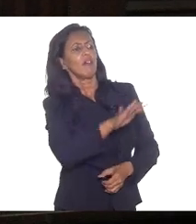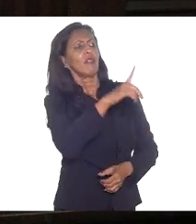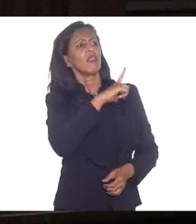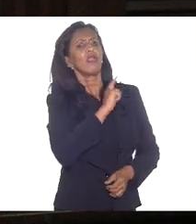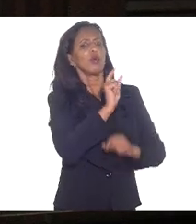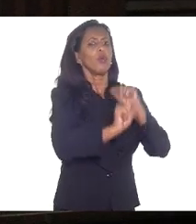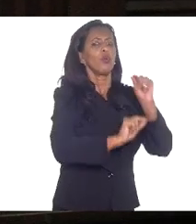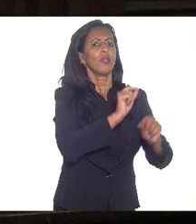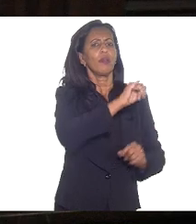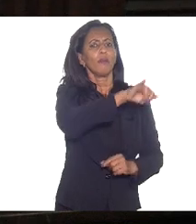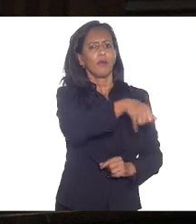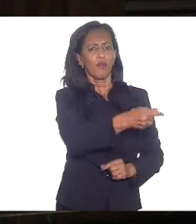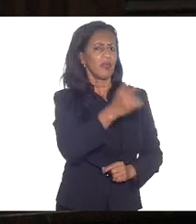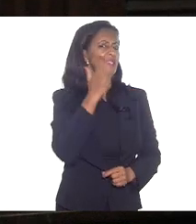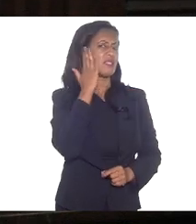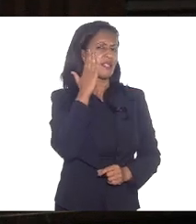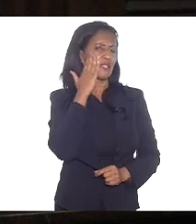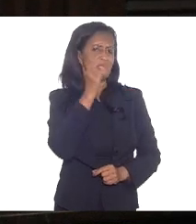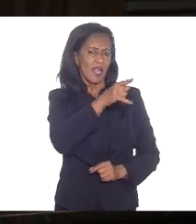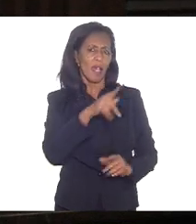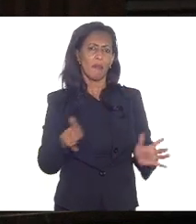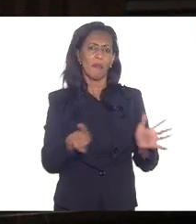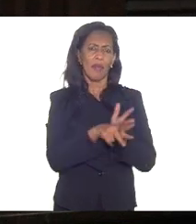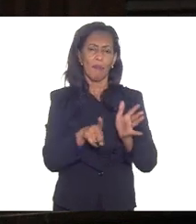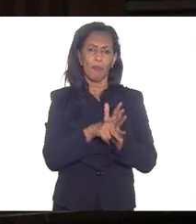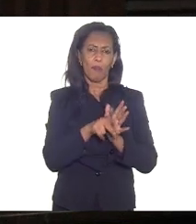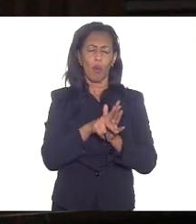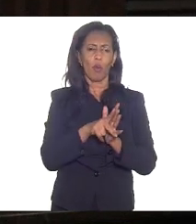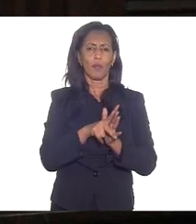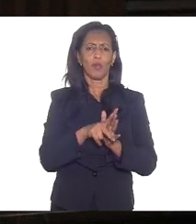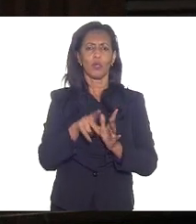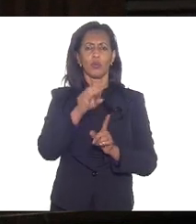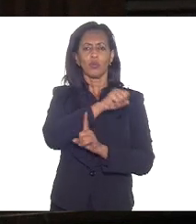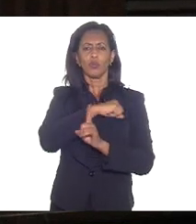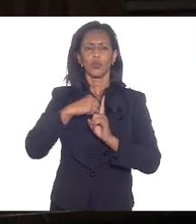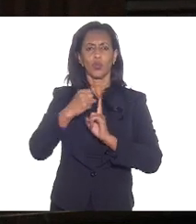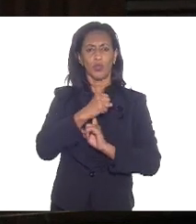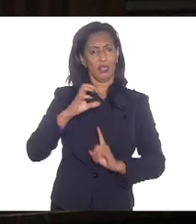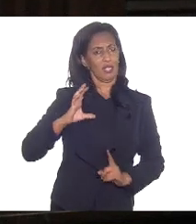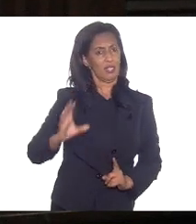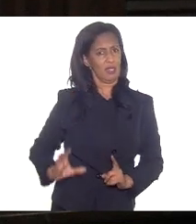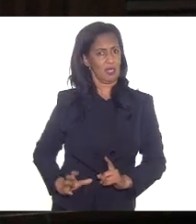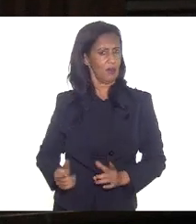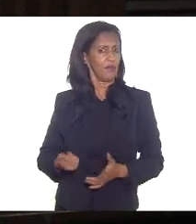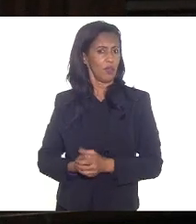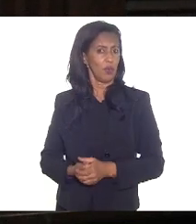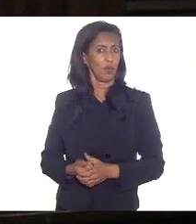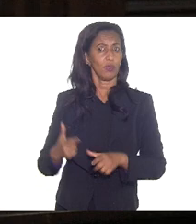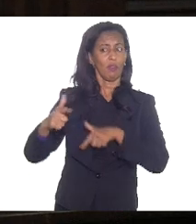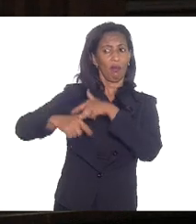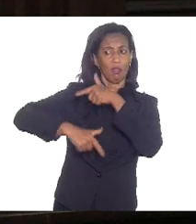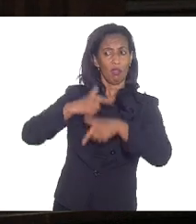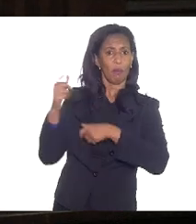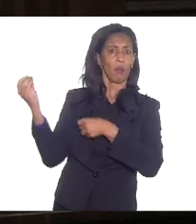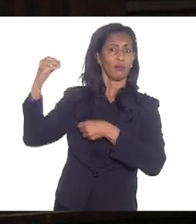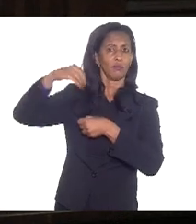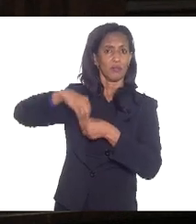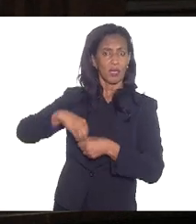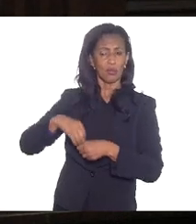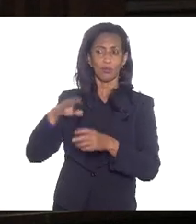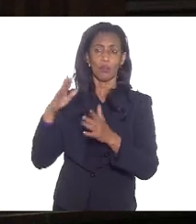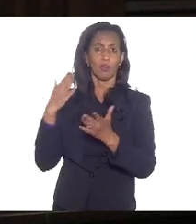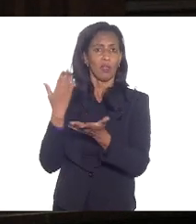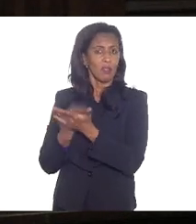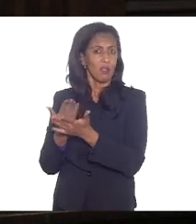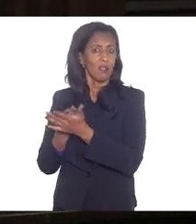promovidos, realizados, inaugurados pela própria sociedade civil. E tem entidades da sociedade civil que atuam nesses territórios que têm estudos